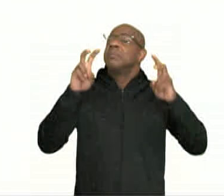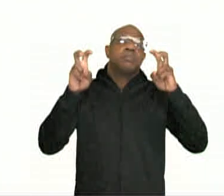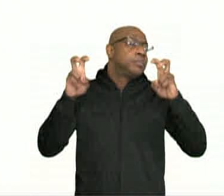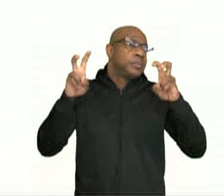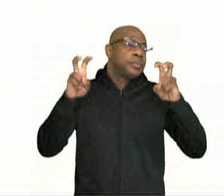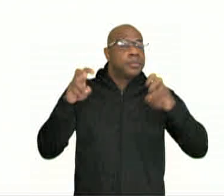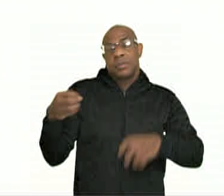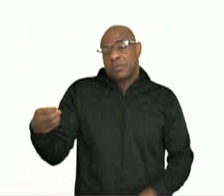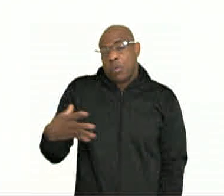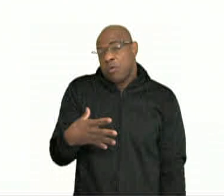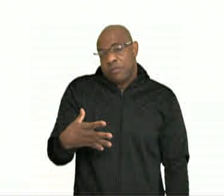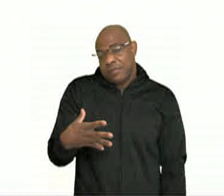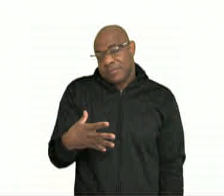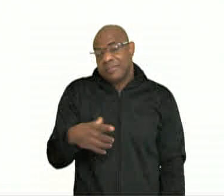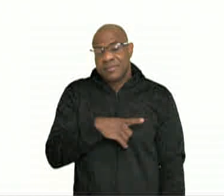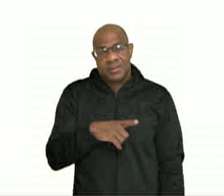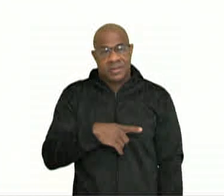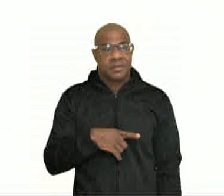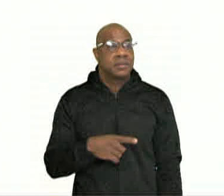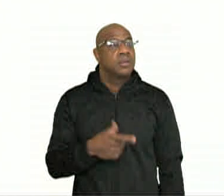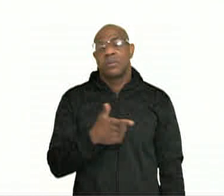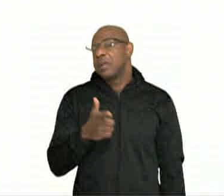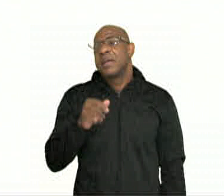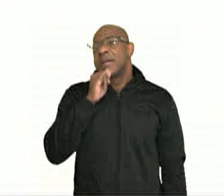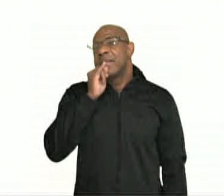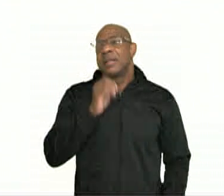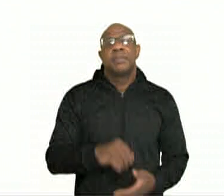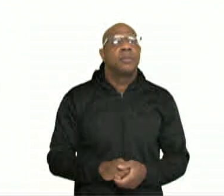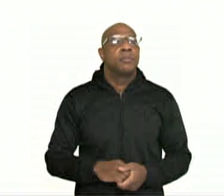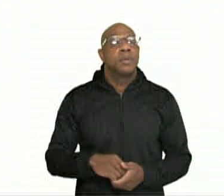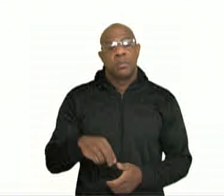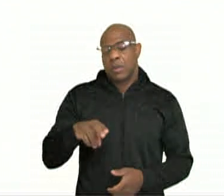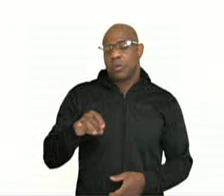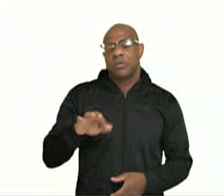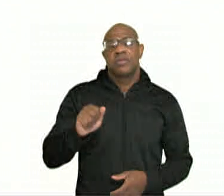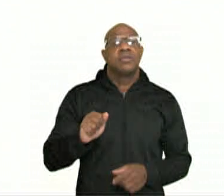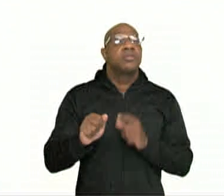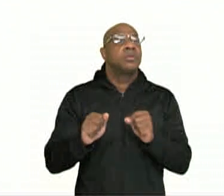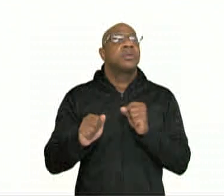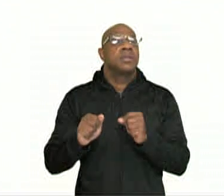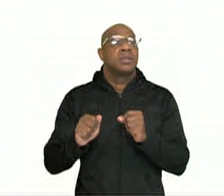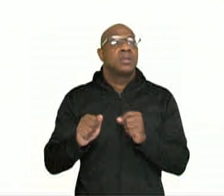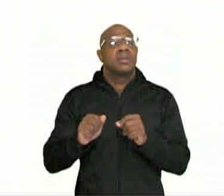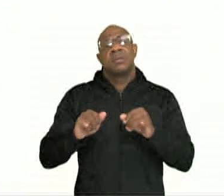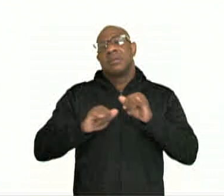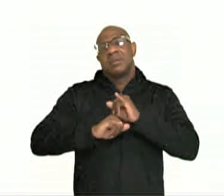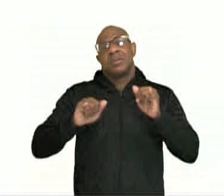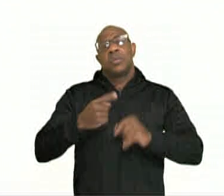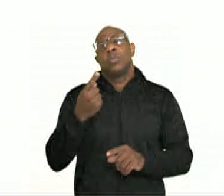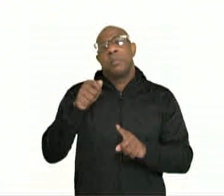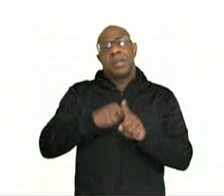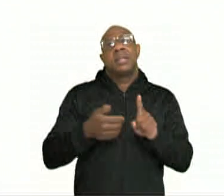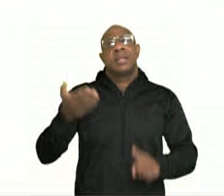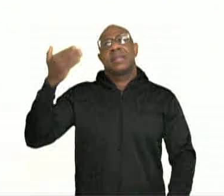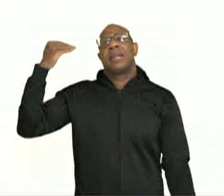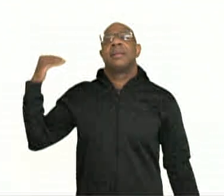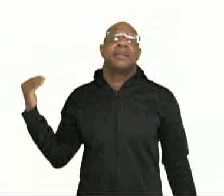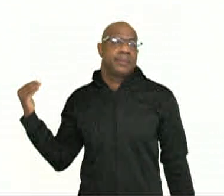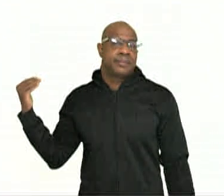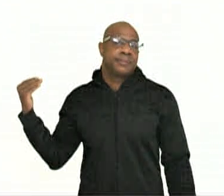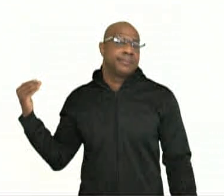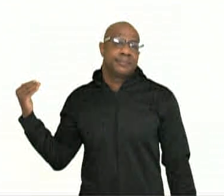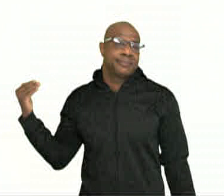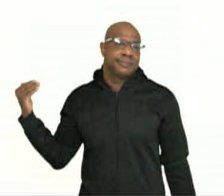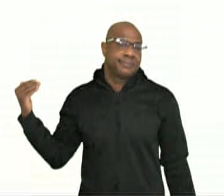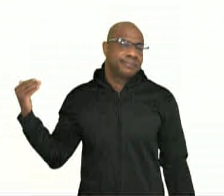extremamente recentes. Então, não faz sentido, por exemplo, uma notícia abordar algo que ocorreu há um mês atrás, né?